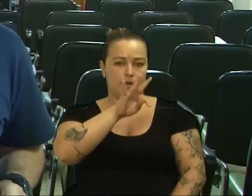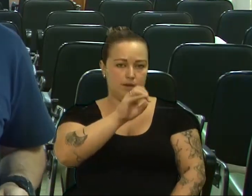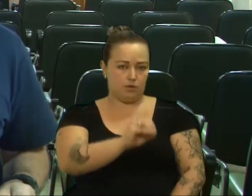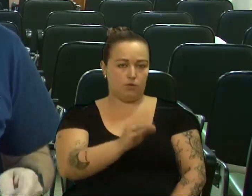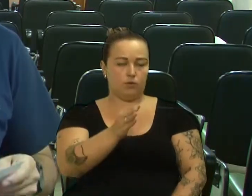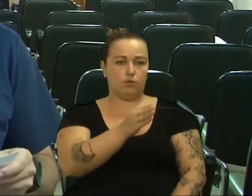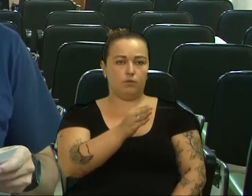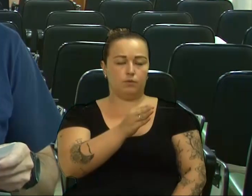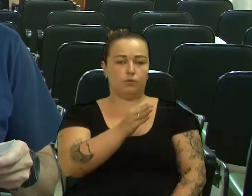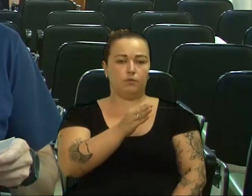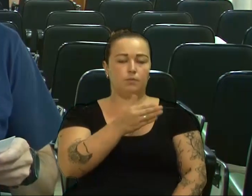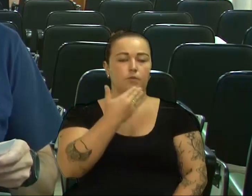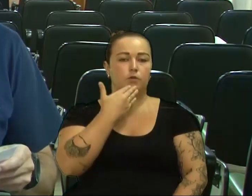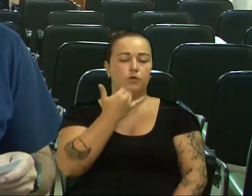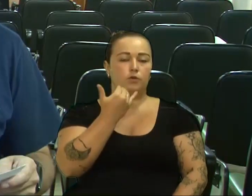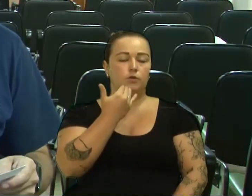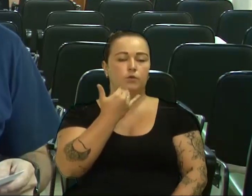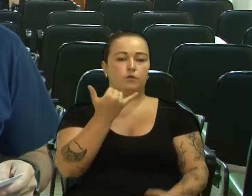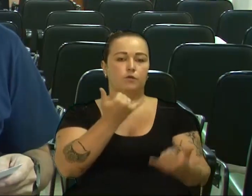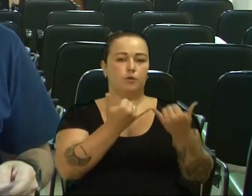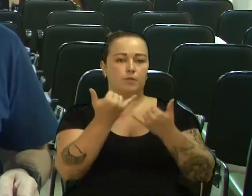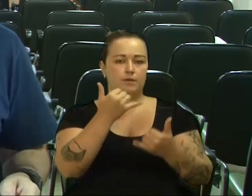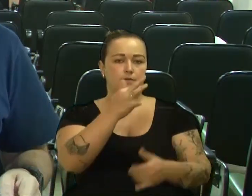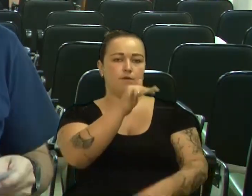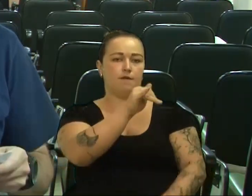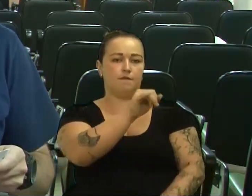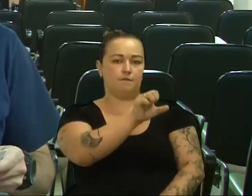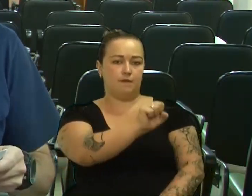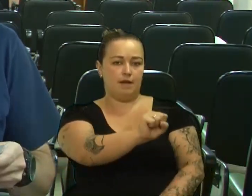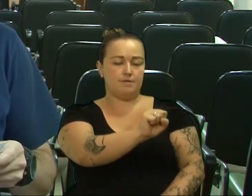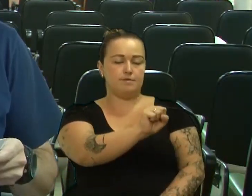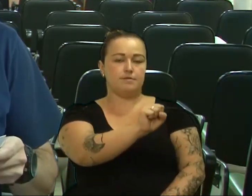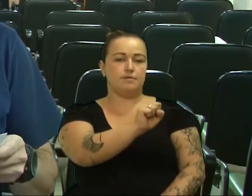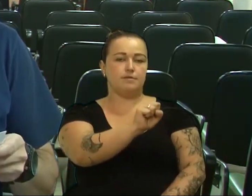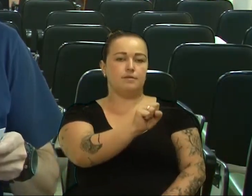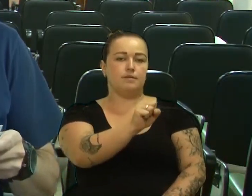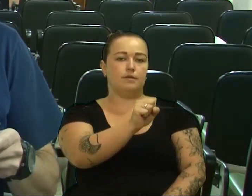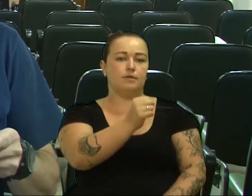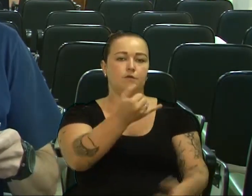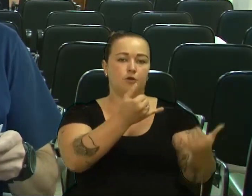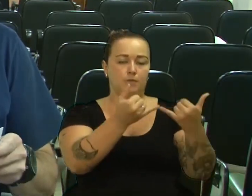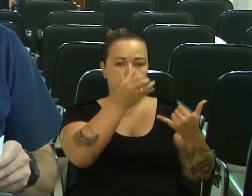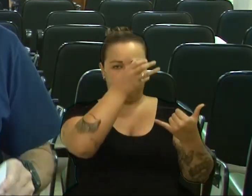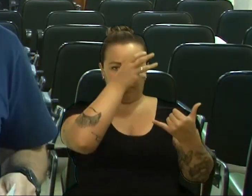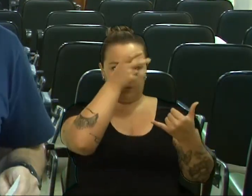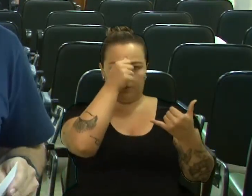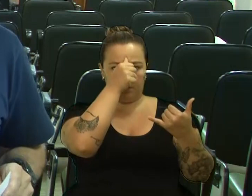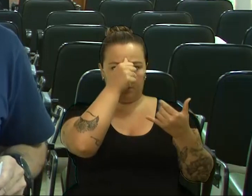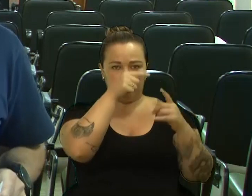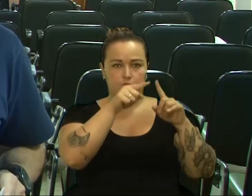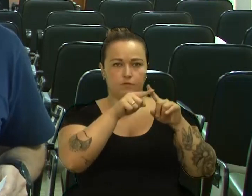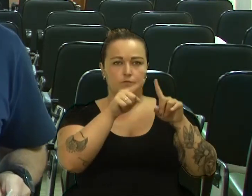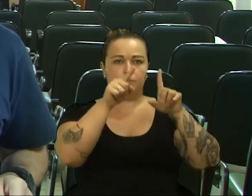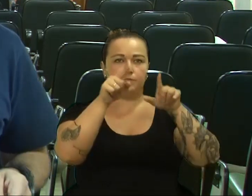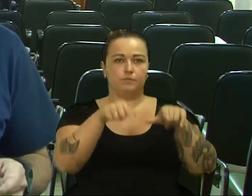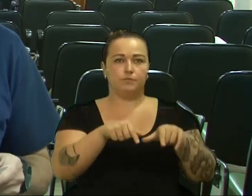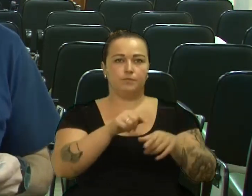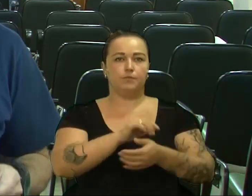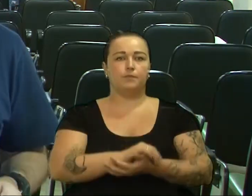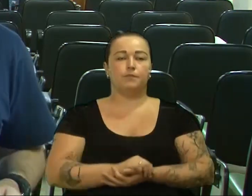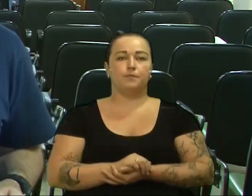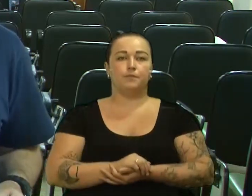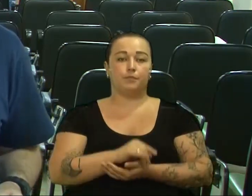solicitando informações à Prefeitura e também à Fundação de Assistência Social, a FAS, sobre o quadro de pessoal deste órgão público